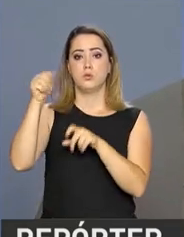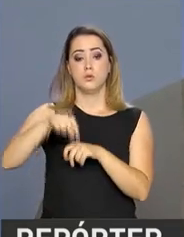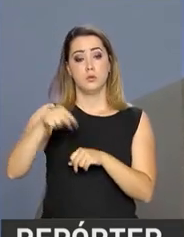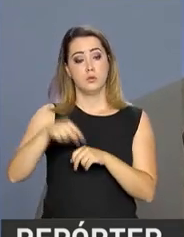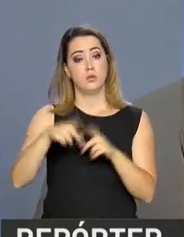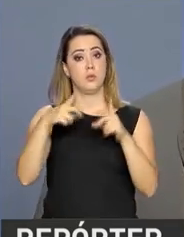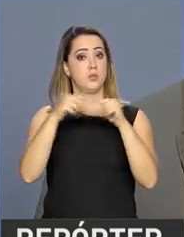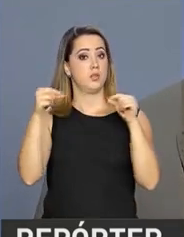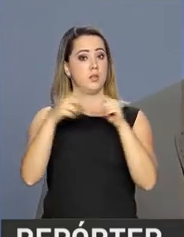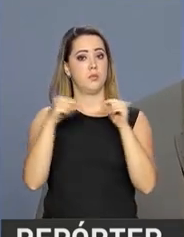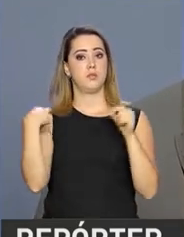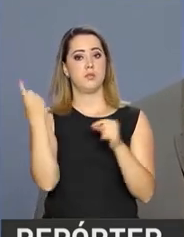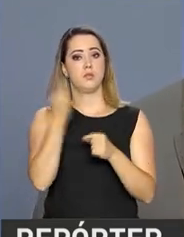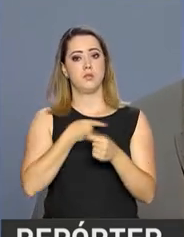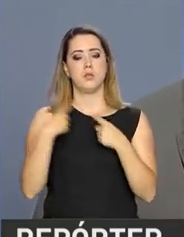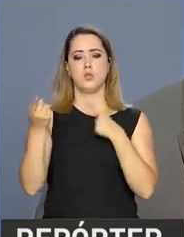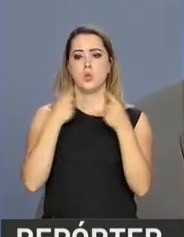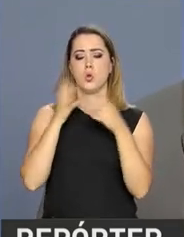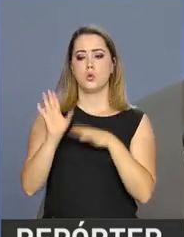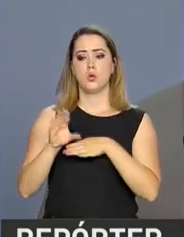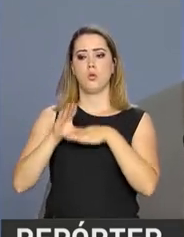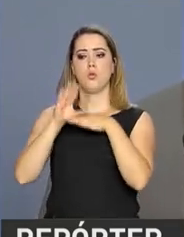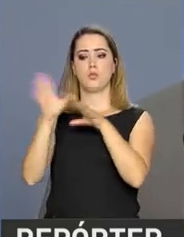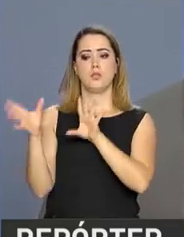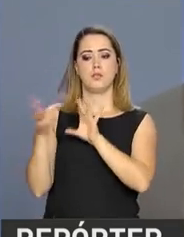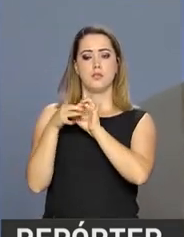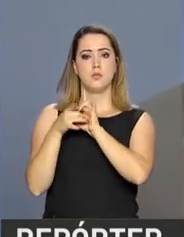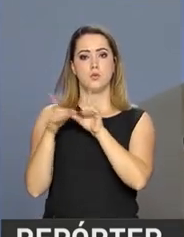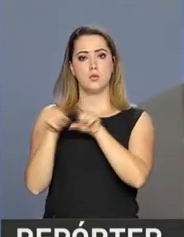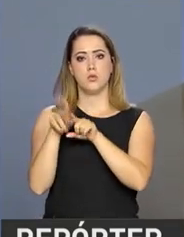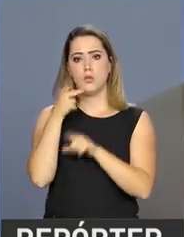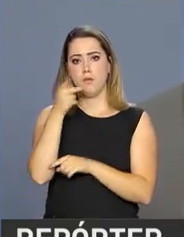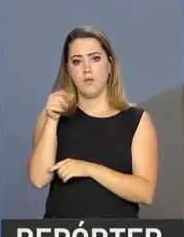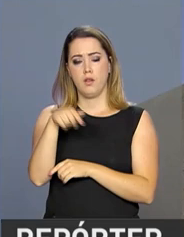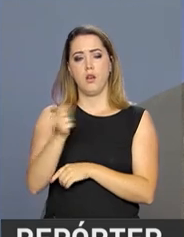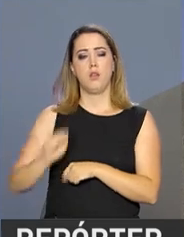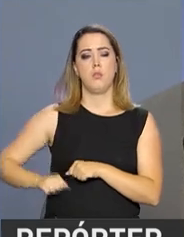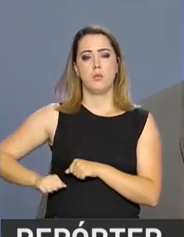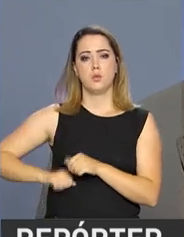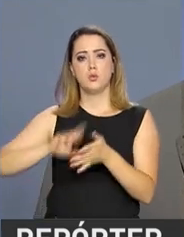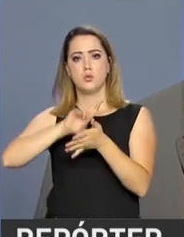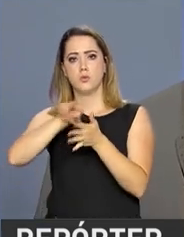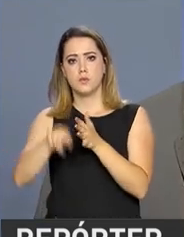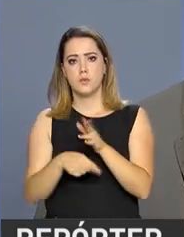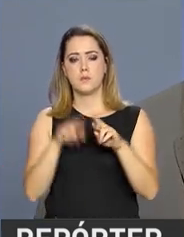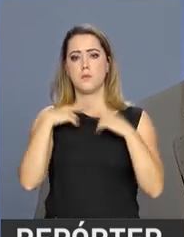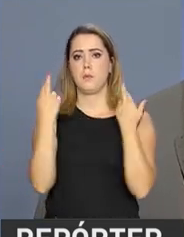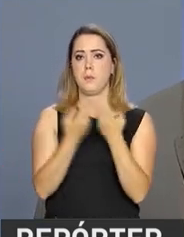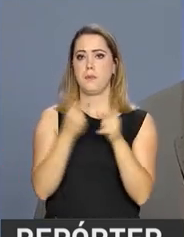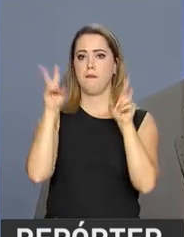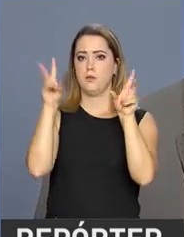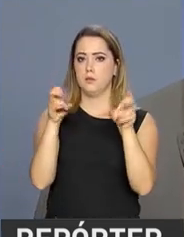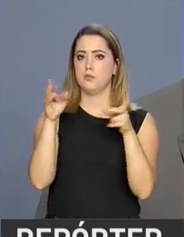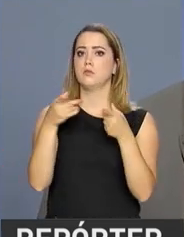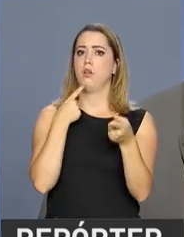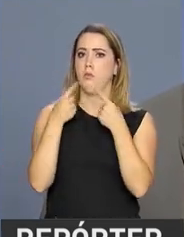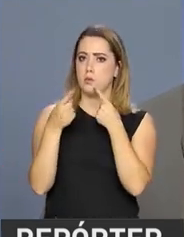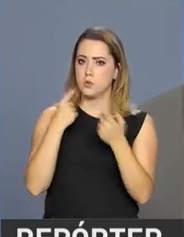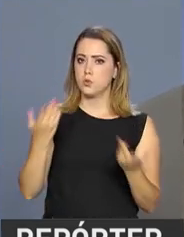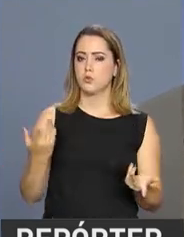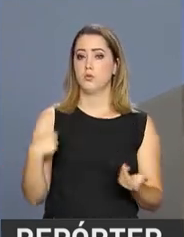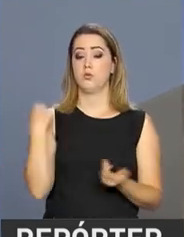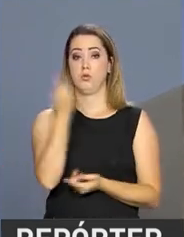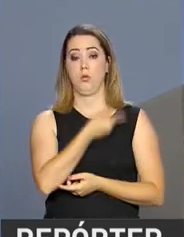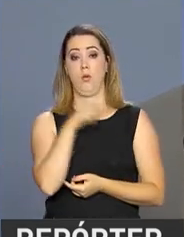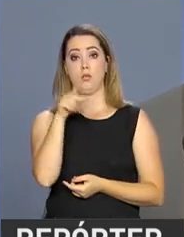que brasília nós mantemos uma coordenação estreita com eles orientando embaixador nessas reuniões os assuntos que são tratados então